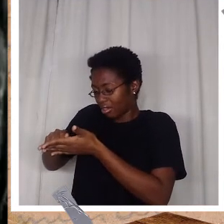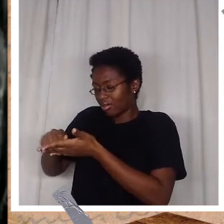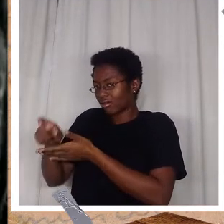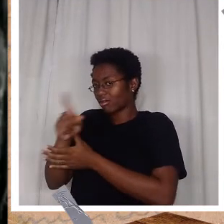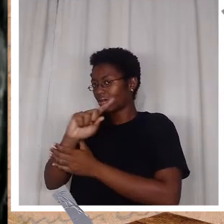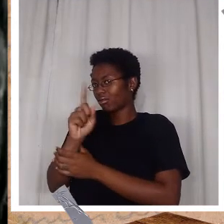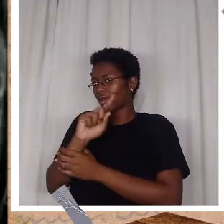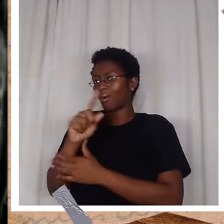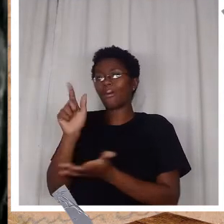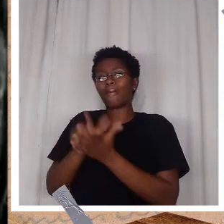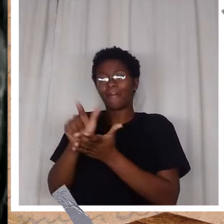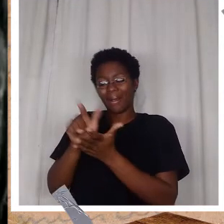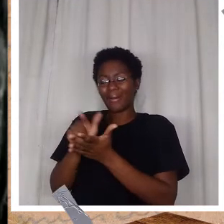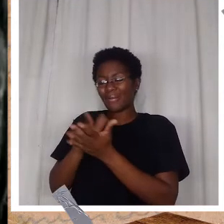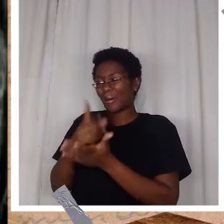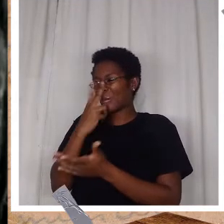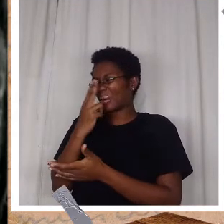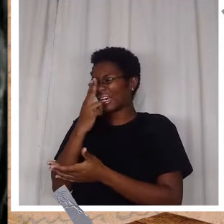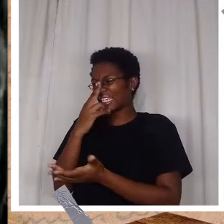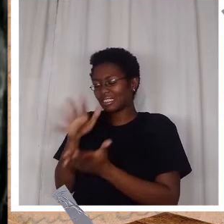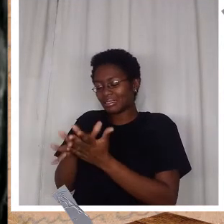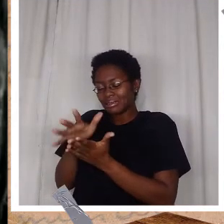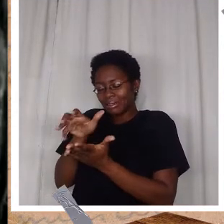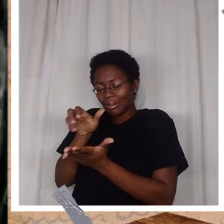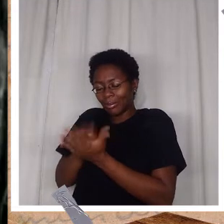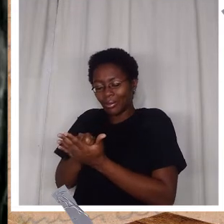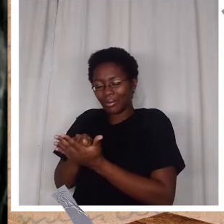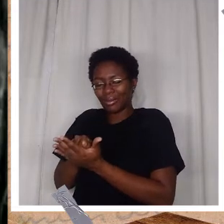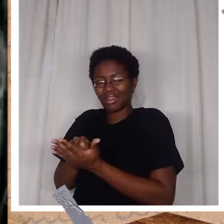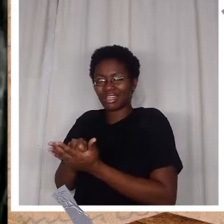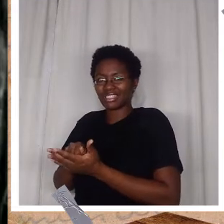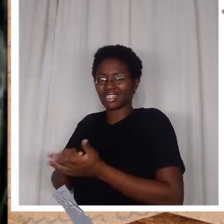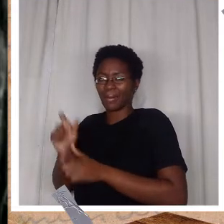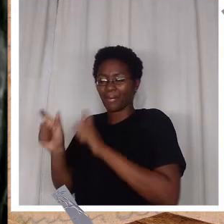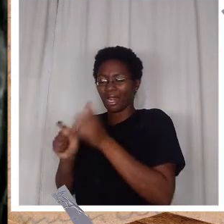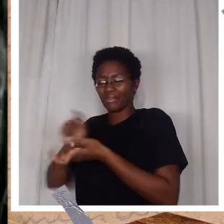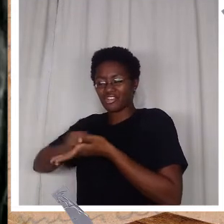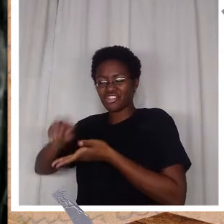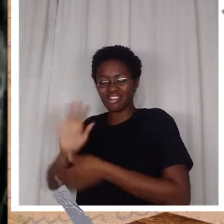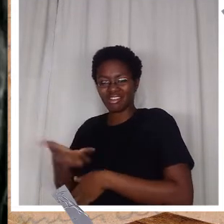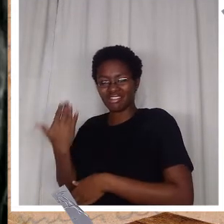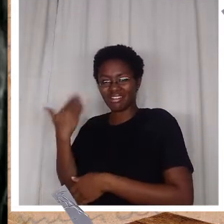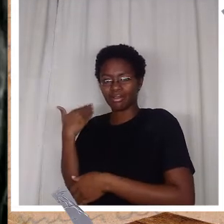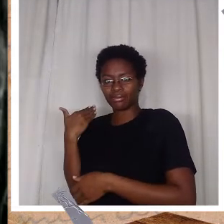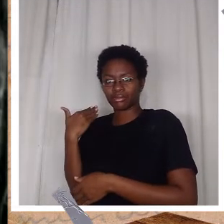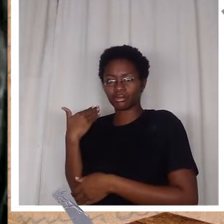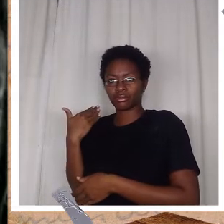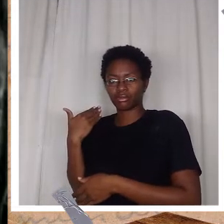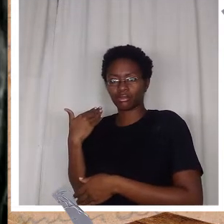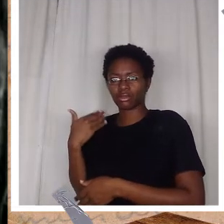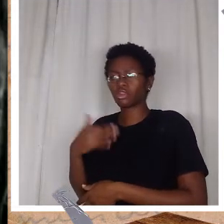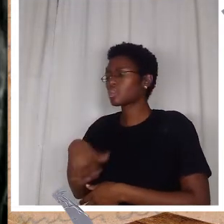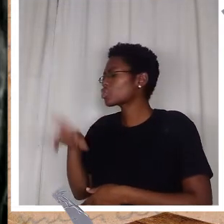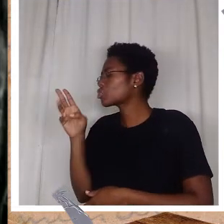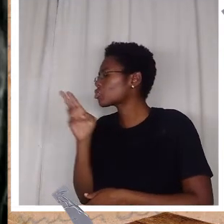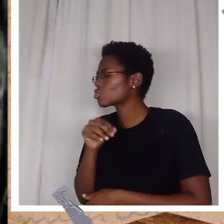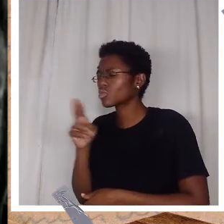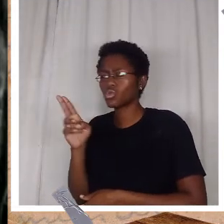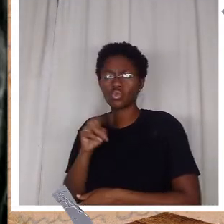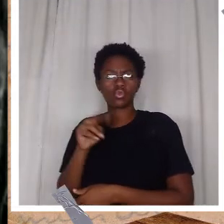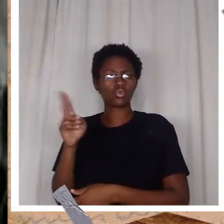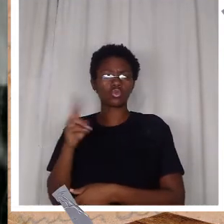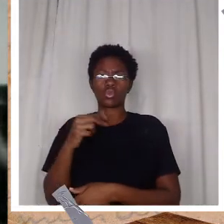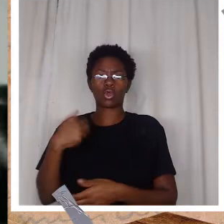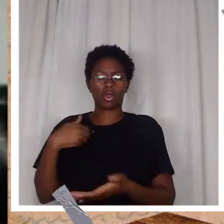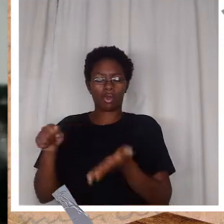guardar o relevo das letras escritas. Não, senhor. Ninguém vai apagar as palavras que eu